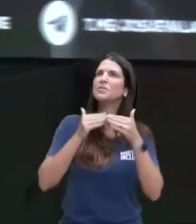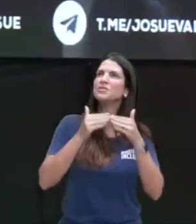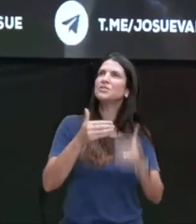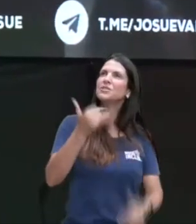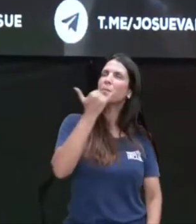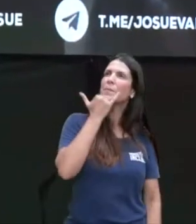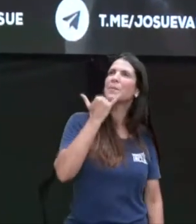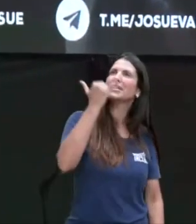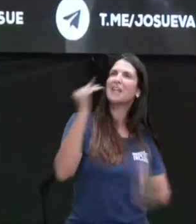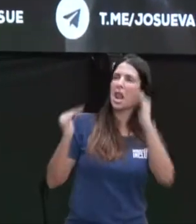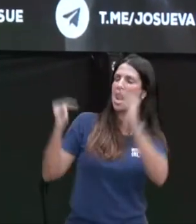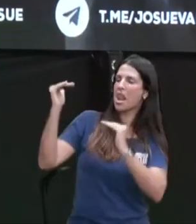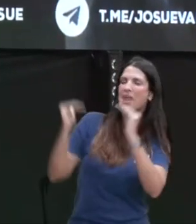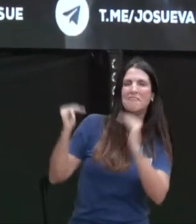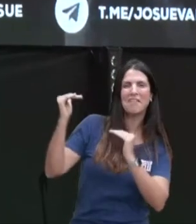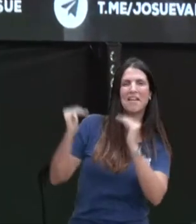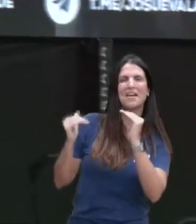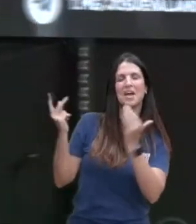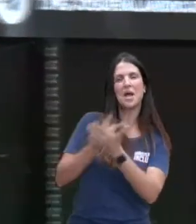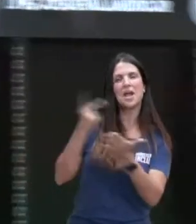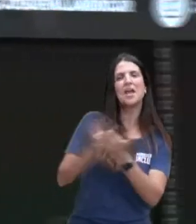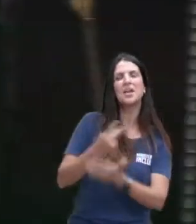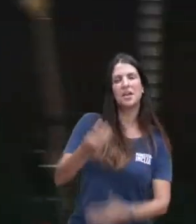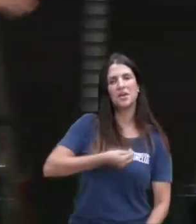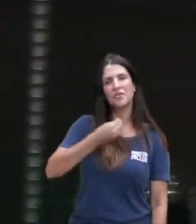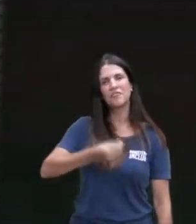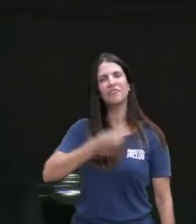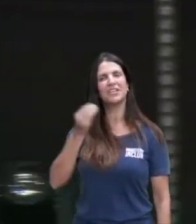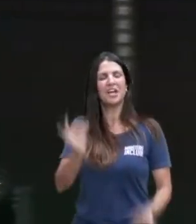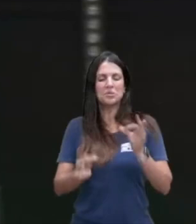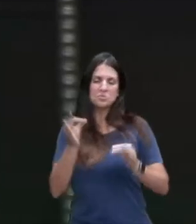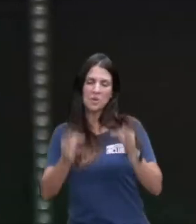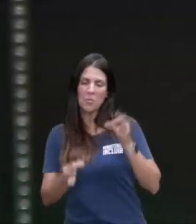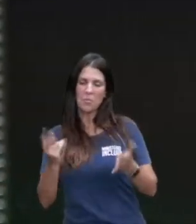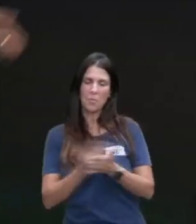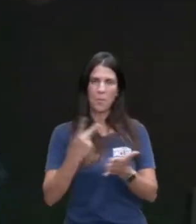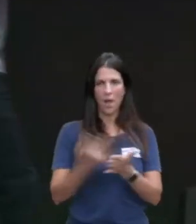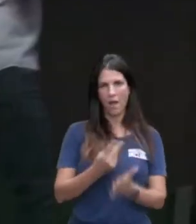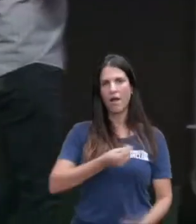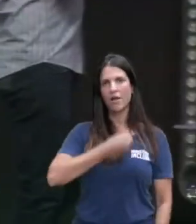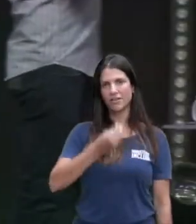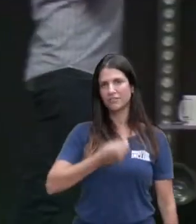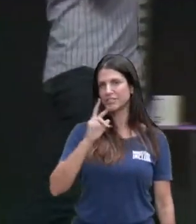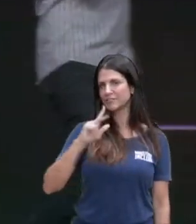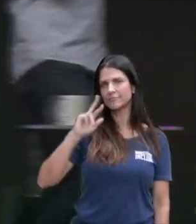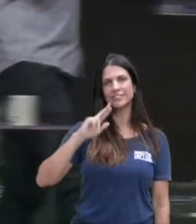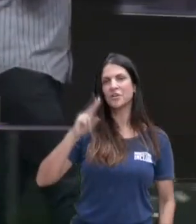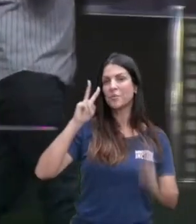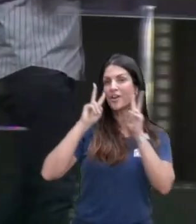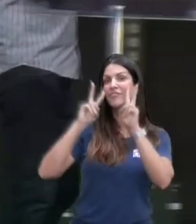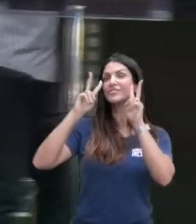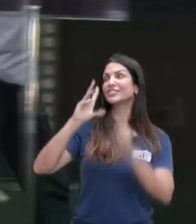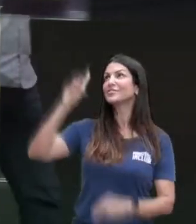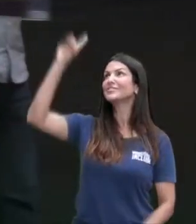pelas ciladas da vida pelos erros na vida pelo julgamentos da vida e não pela